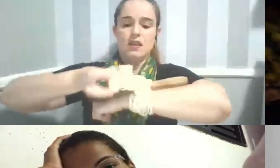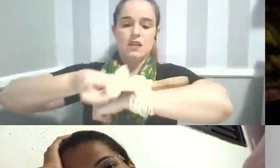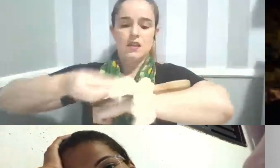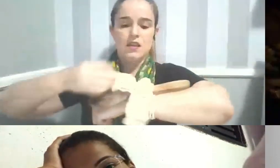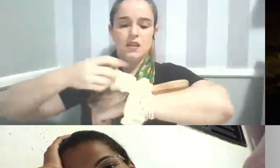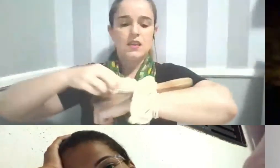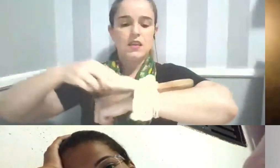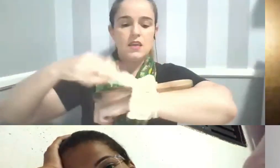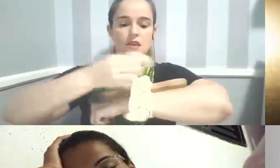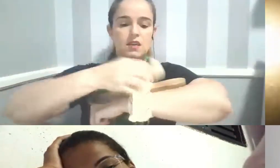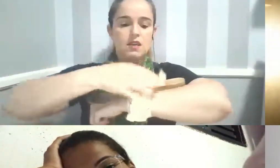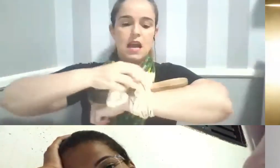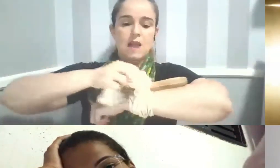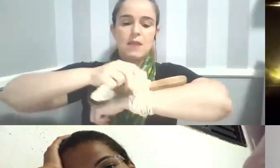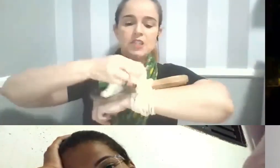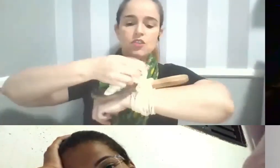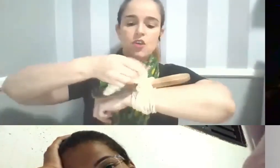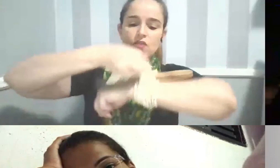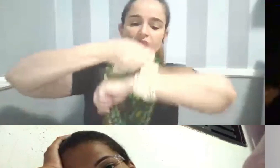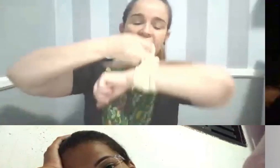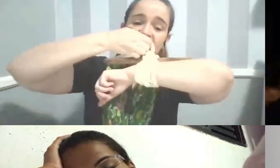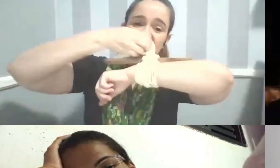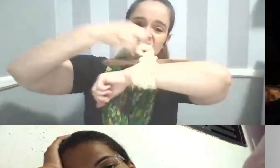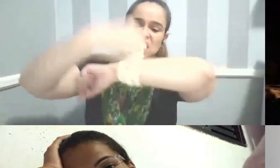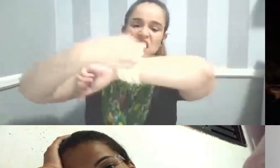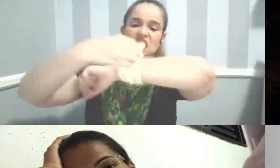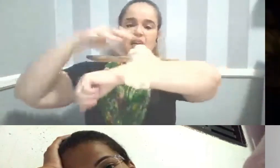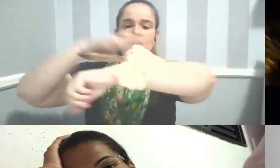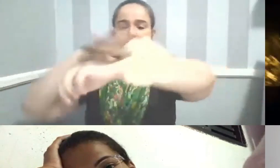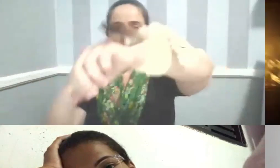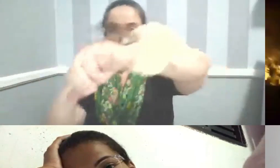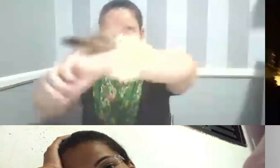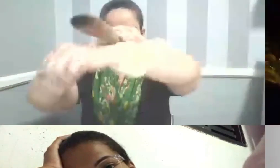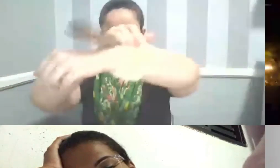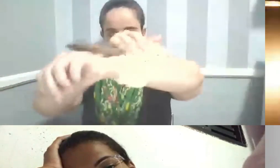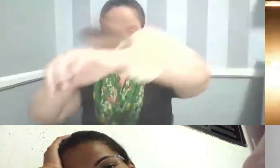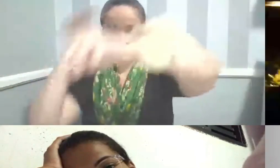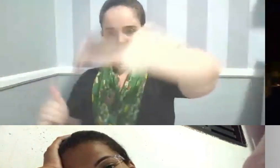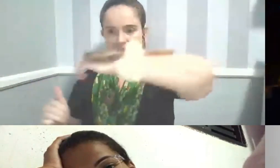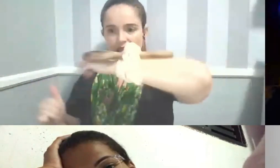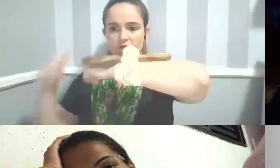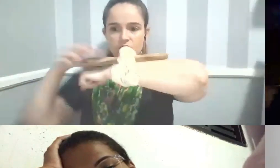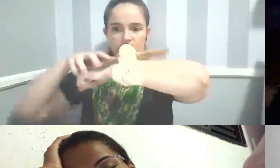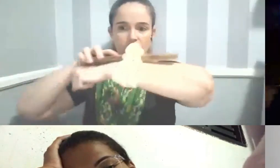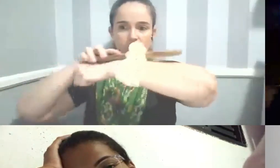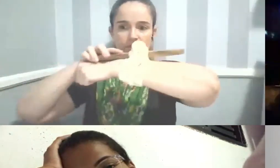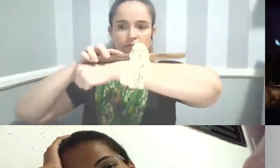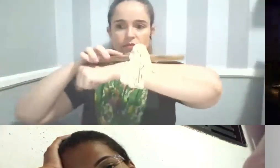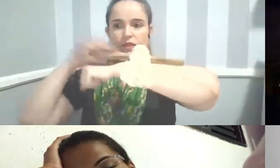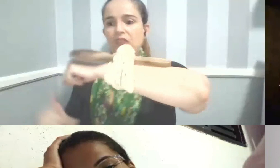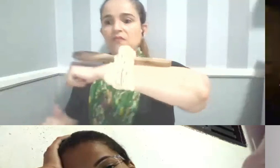amarrei. E amarrei de novo. Tá?